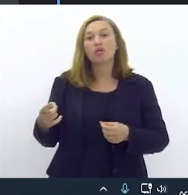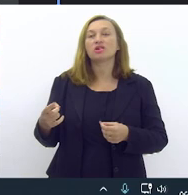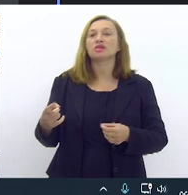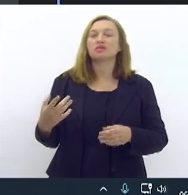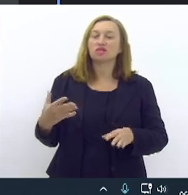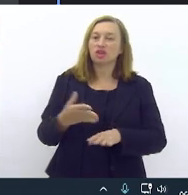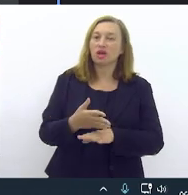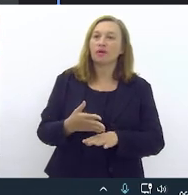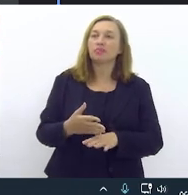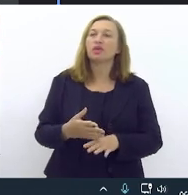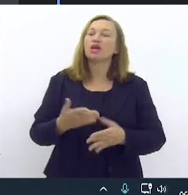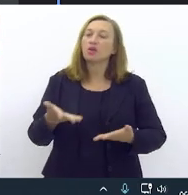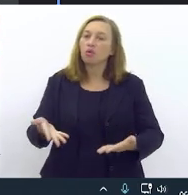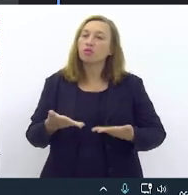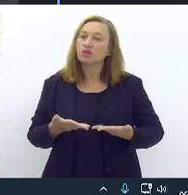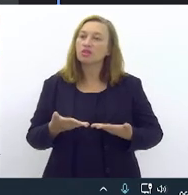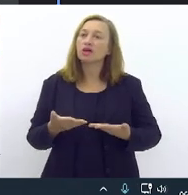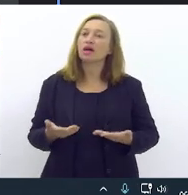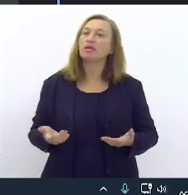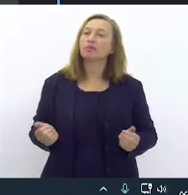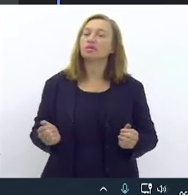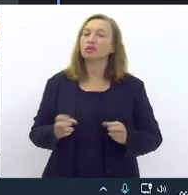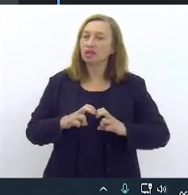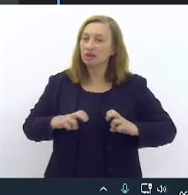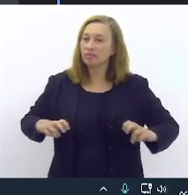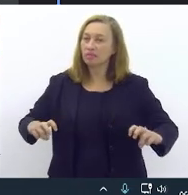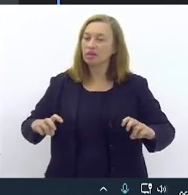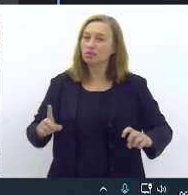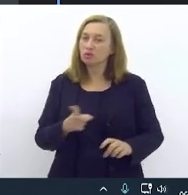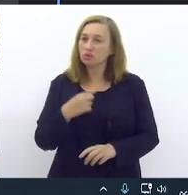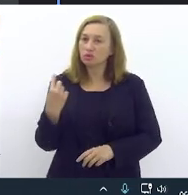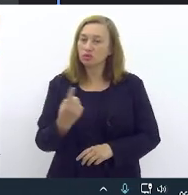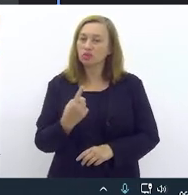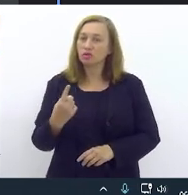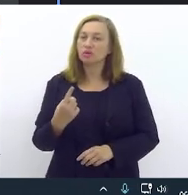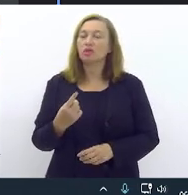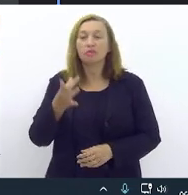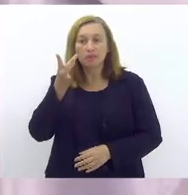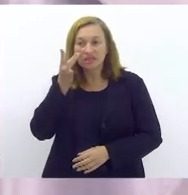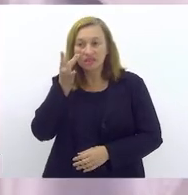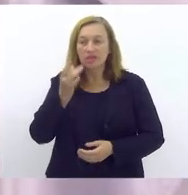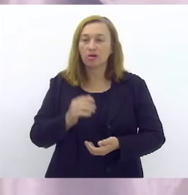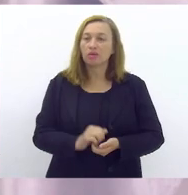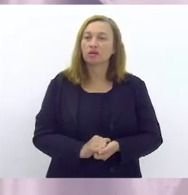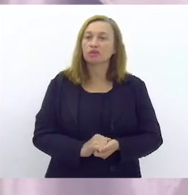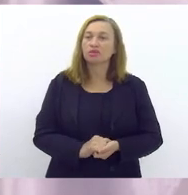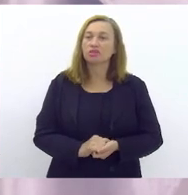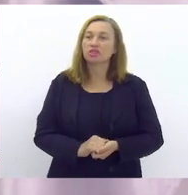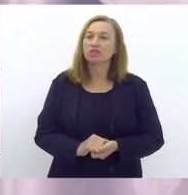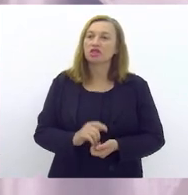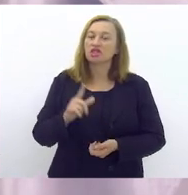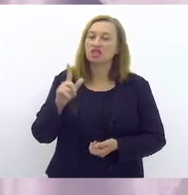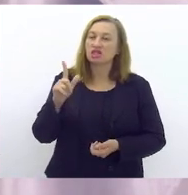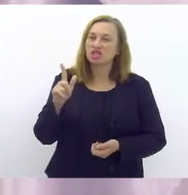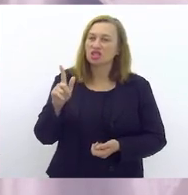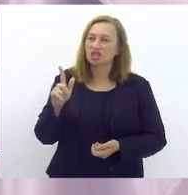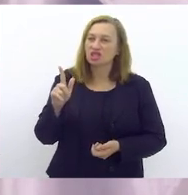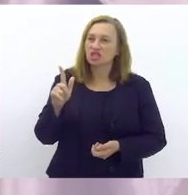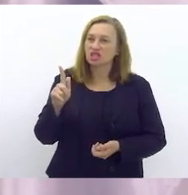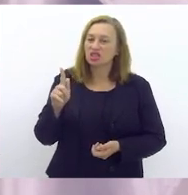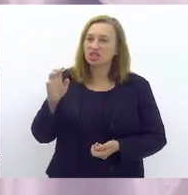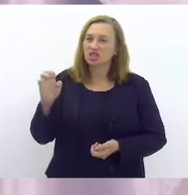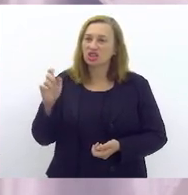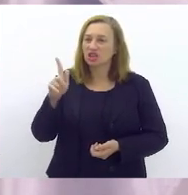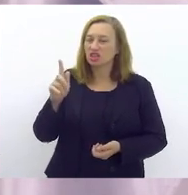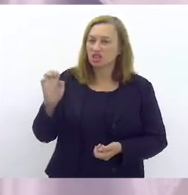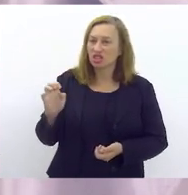quero convidar para estar aqui à mesa conosco agora de forma presencial a Geni, a GG,